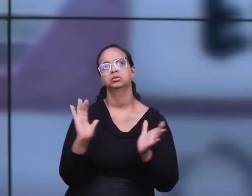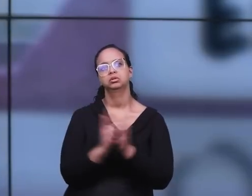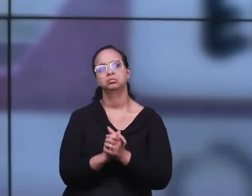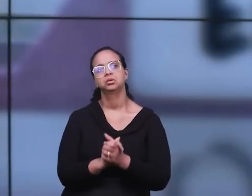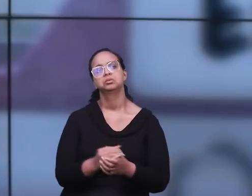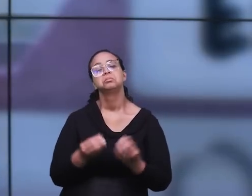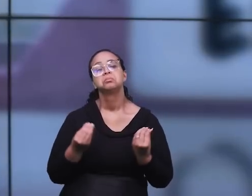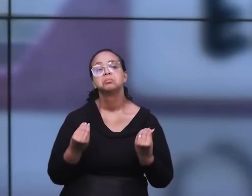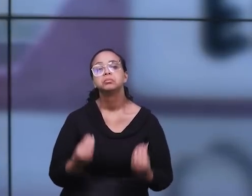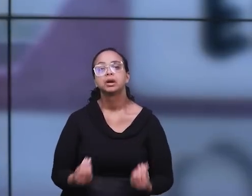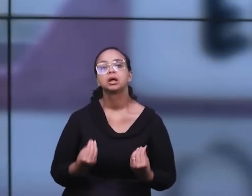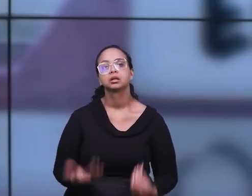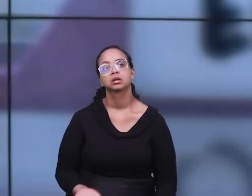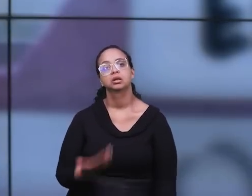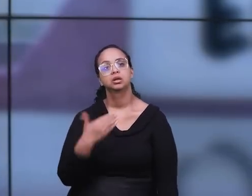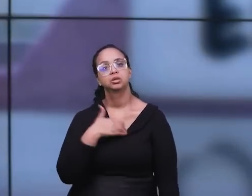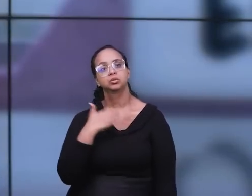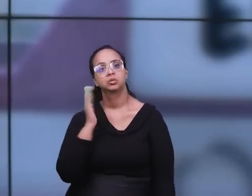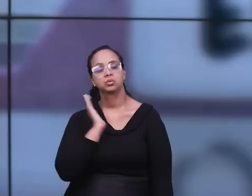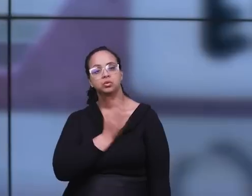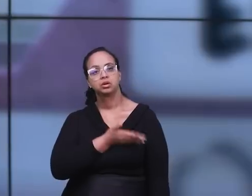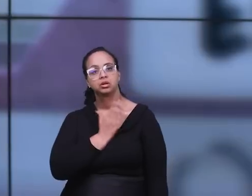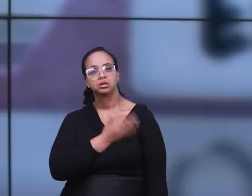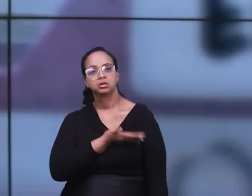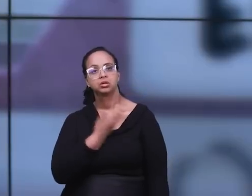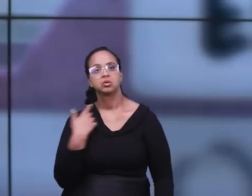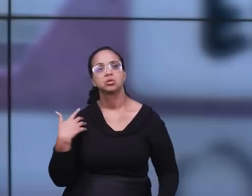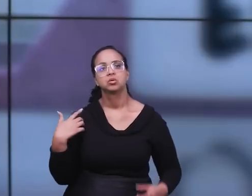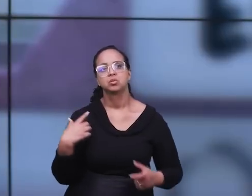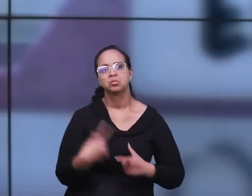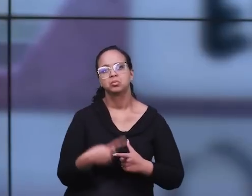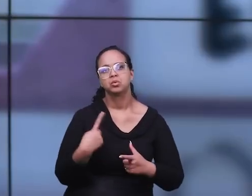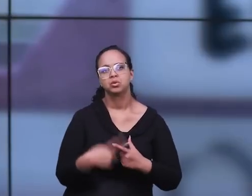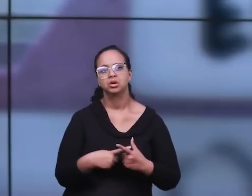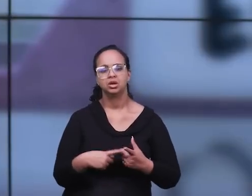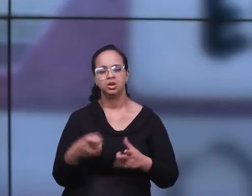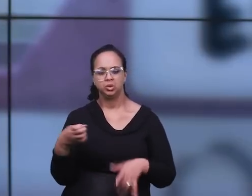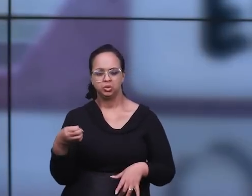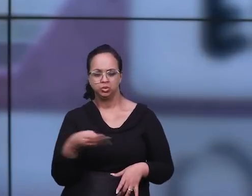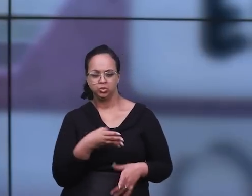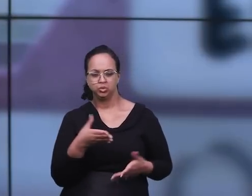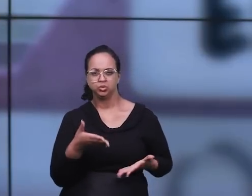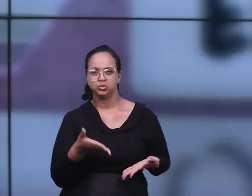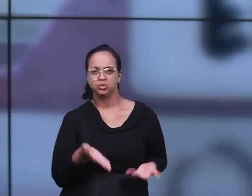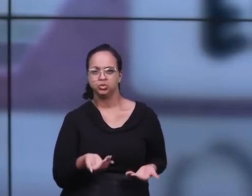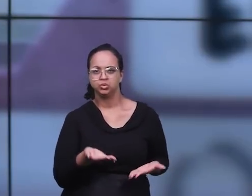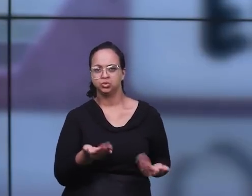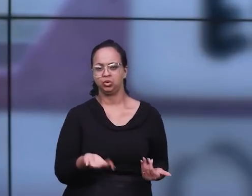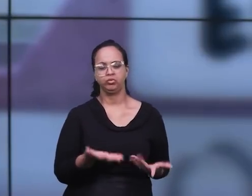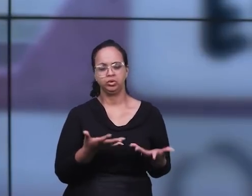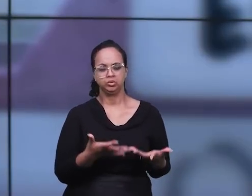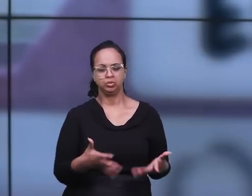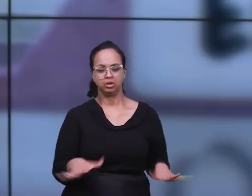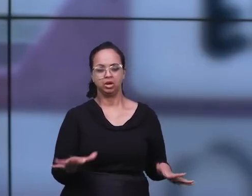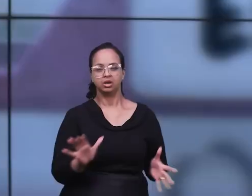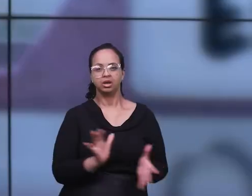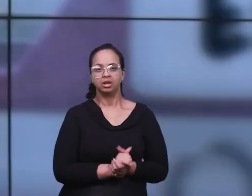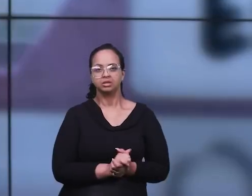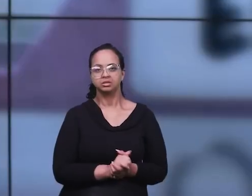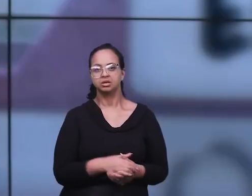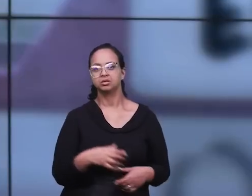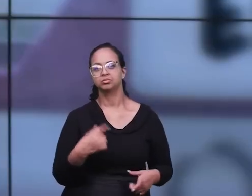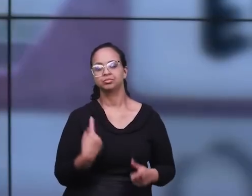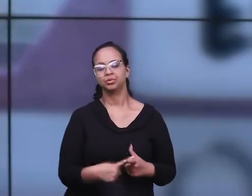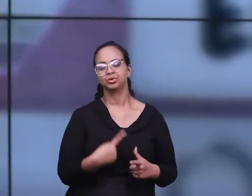Qual a motivação está no coração? Por que as gerações mais novas estão mais resistentes ao